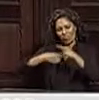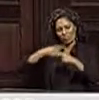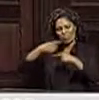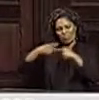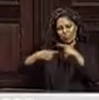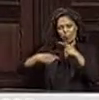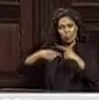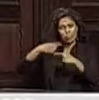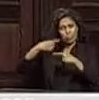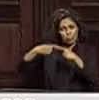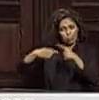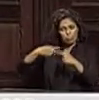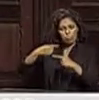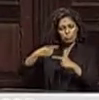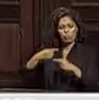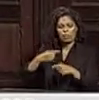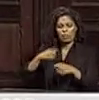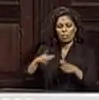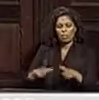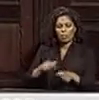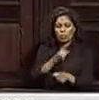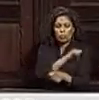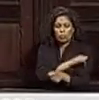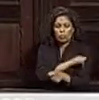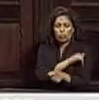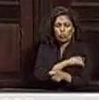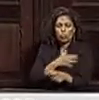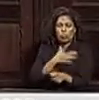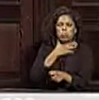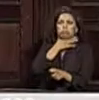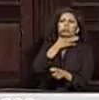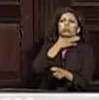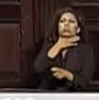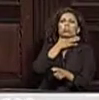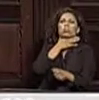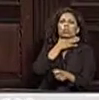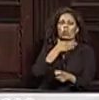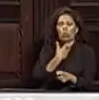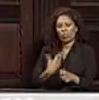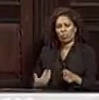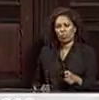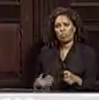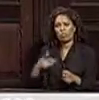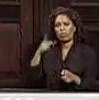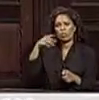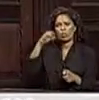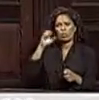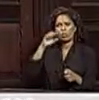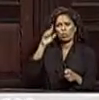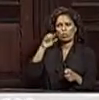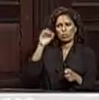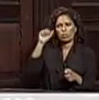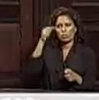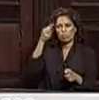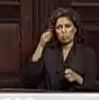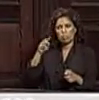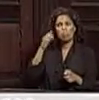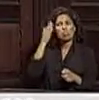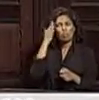de Janeiro mergulhou, o governo Pezão, mesmo sabendo que parte da nossa crise